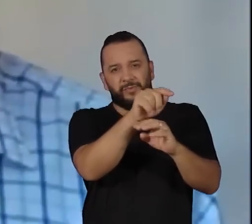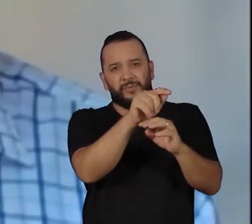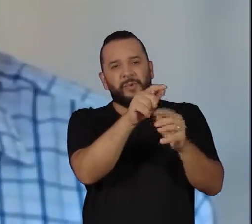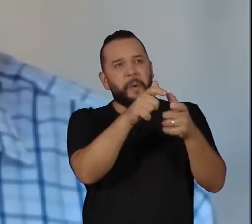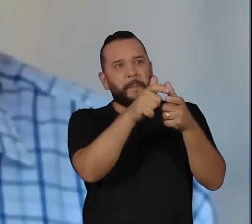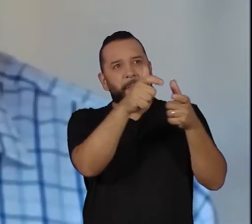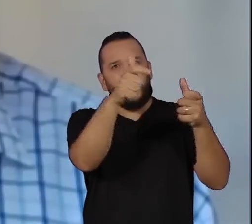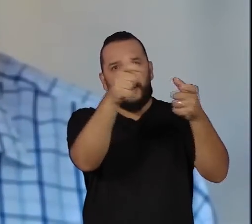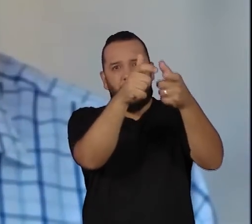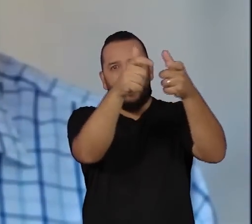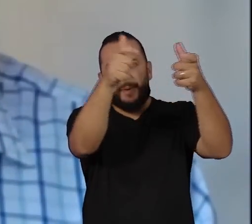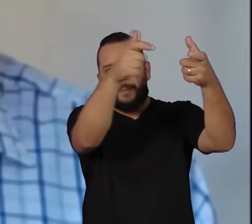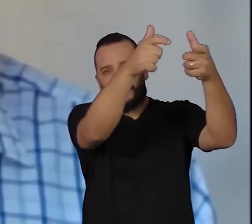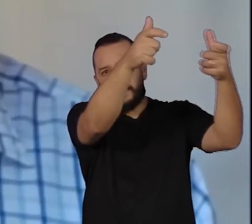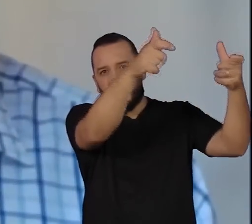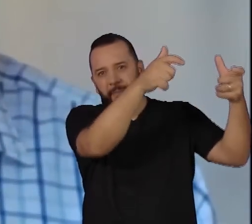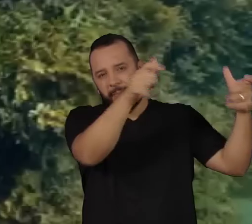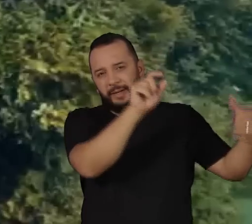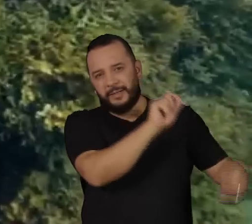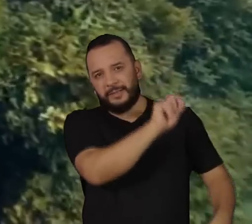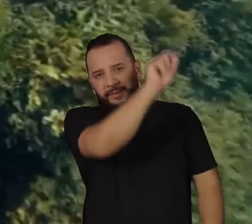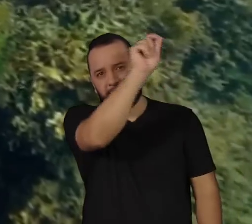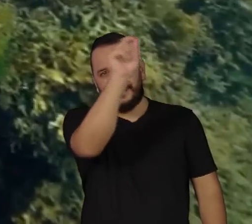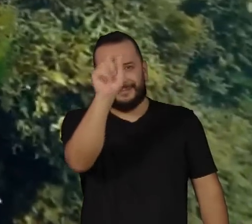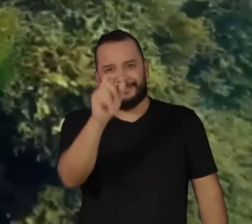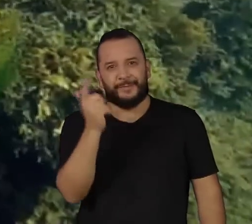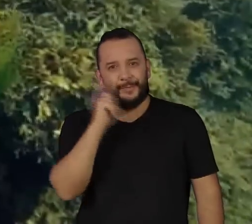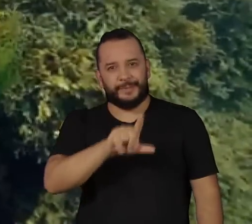desse tipo de iniciativa em cada um desses estados.